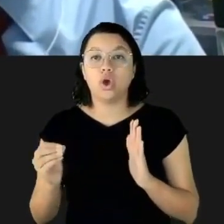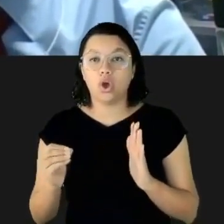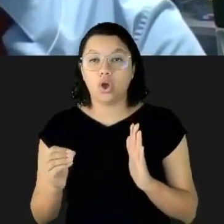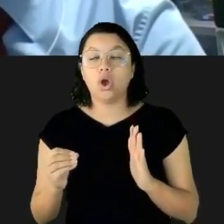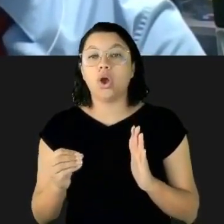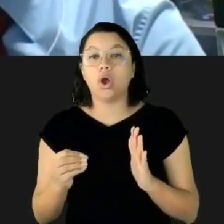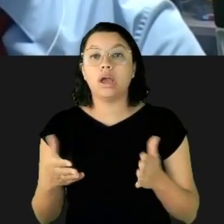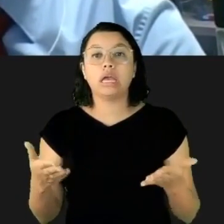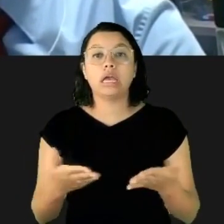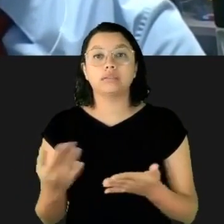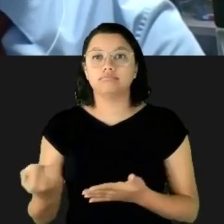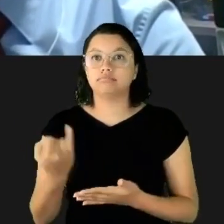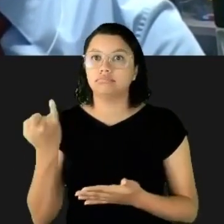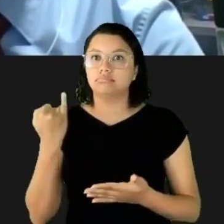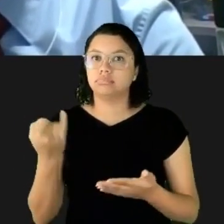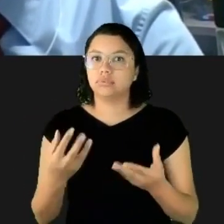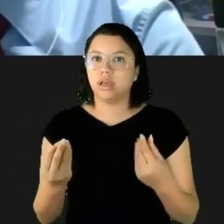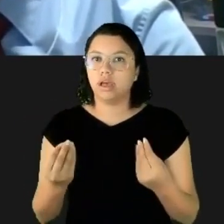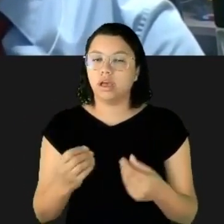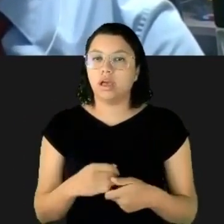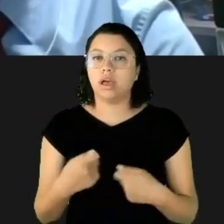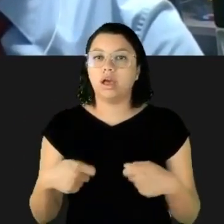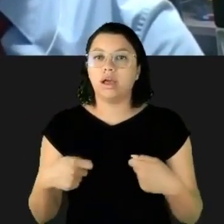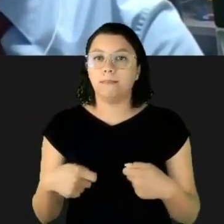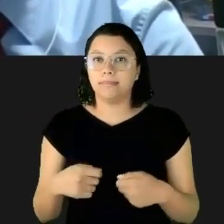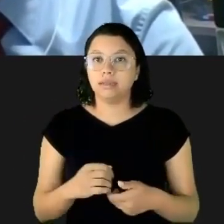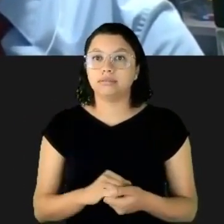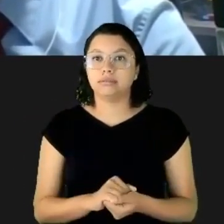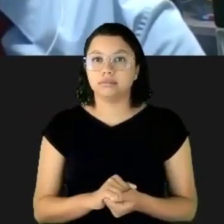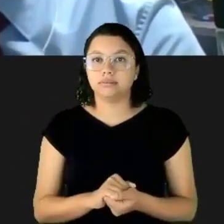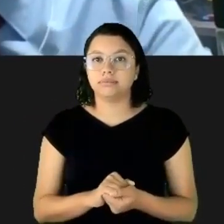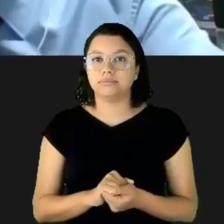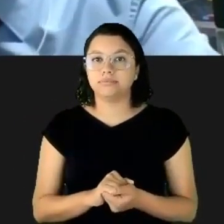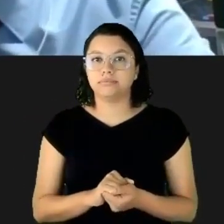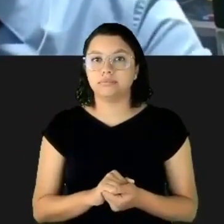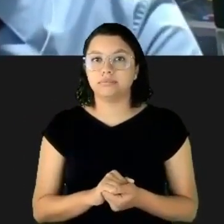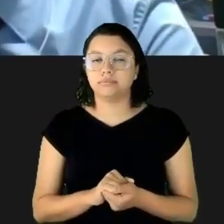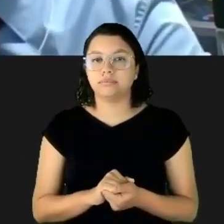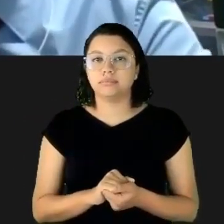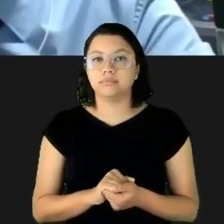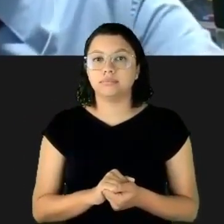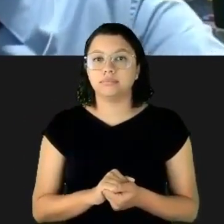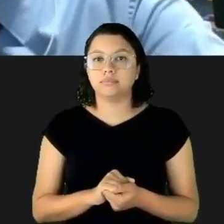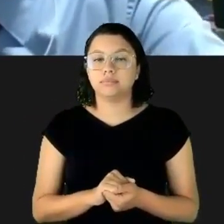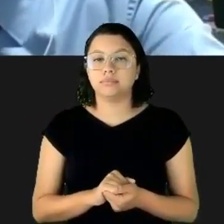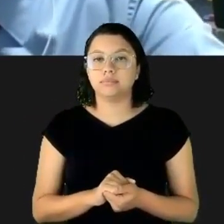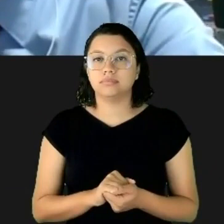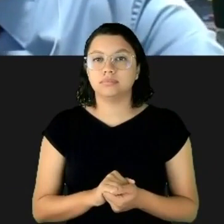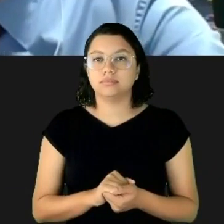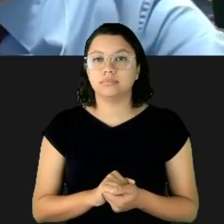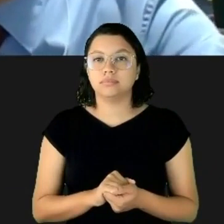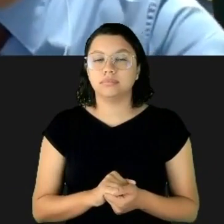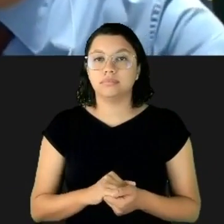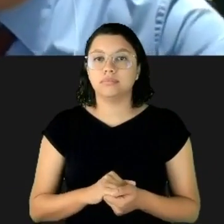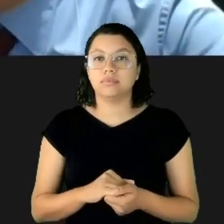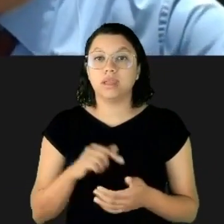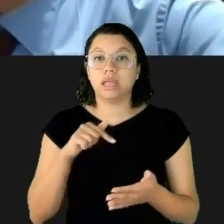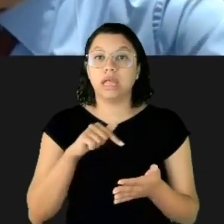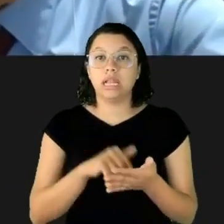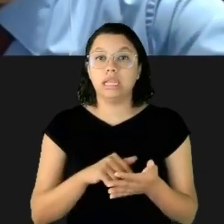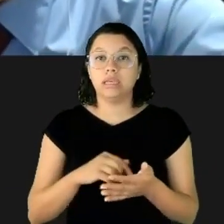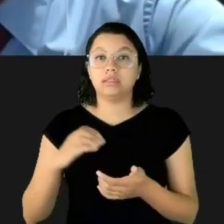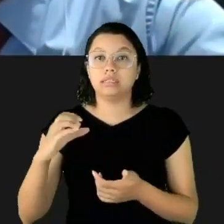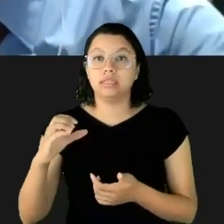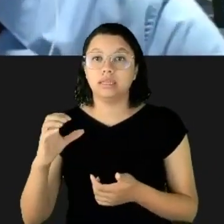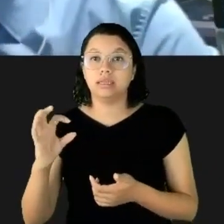as strings aqui isso aqui é importantíssimo isso aqui tem que estar pronto você dá um ctrl a c